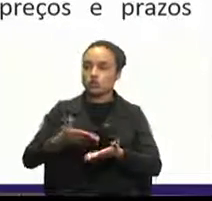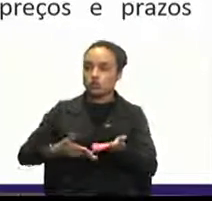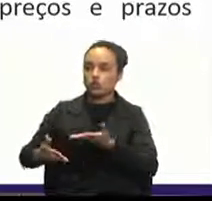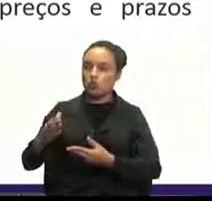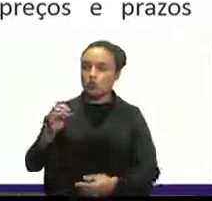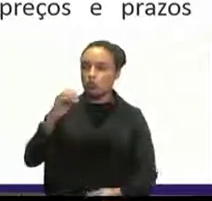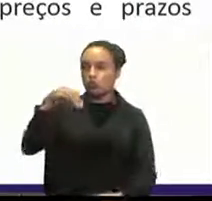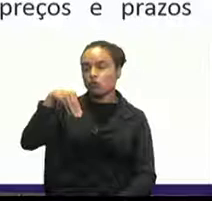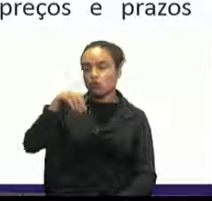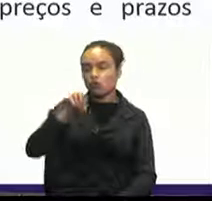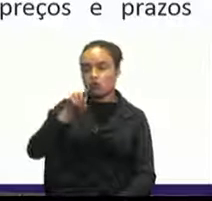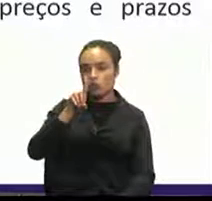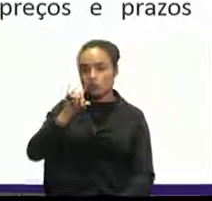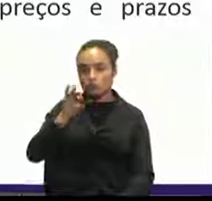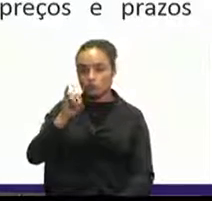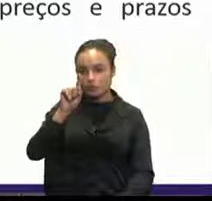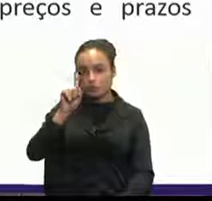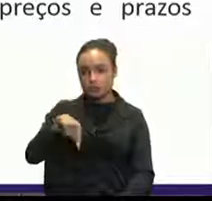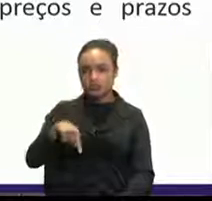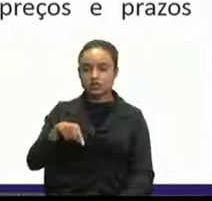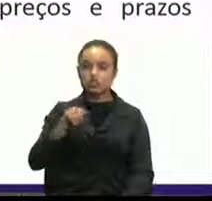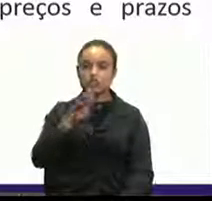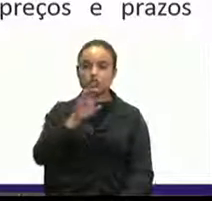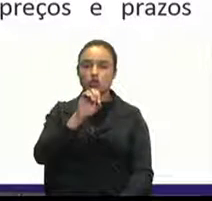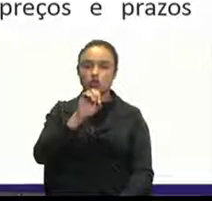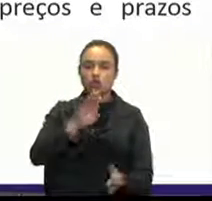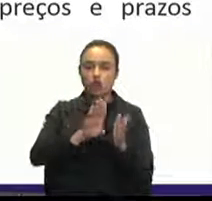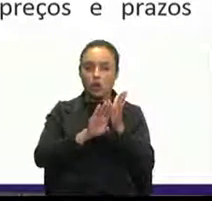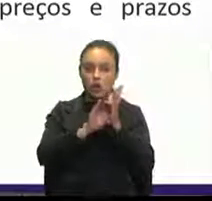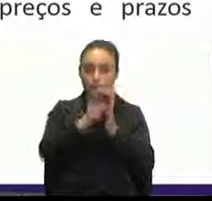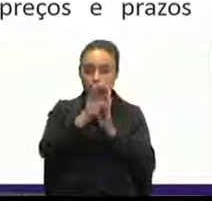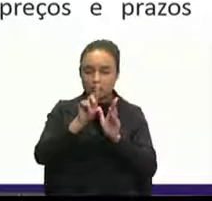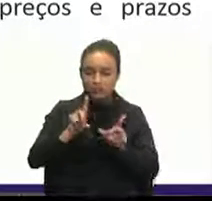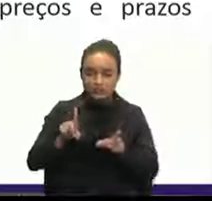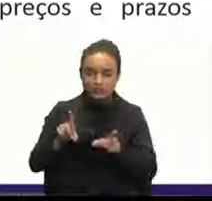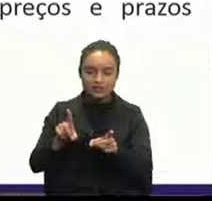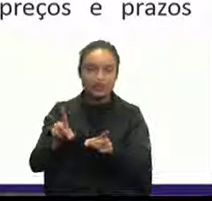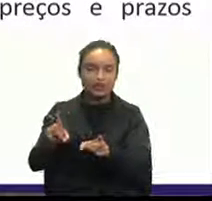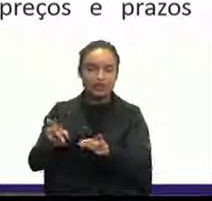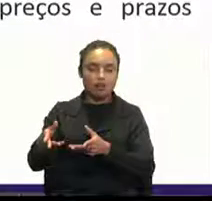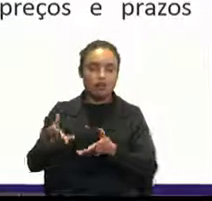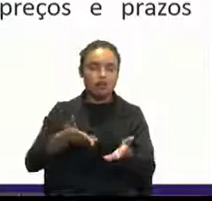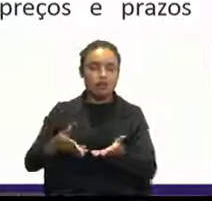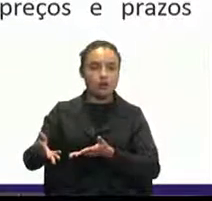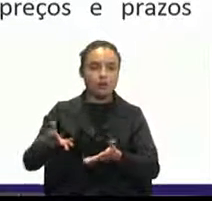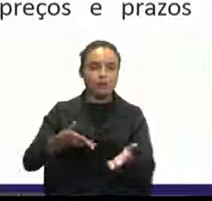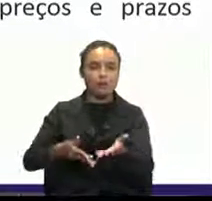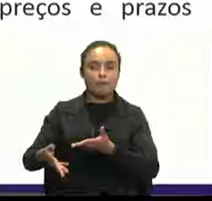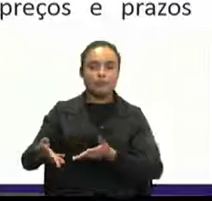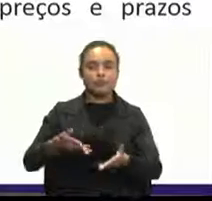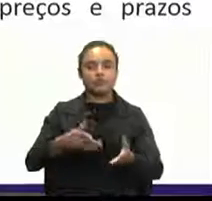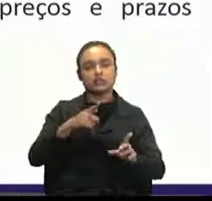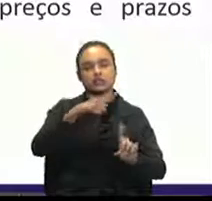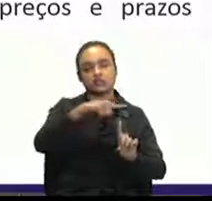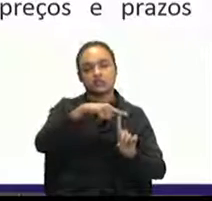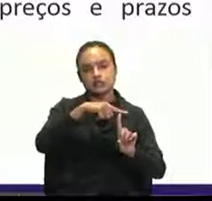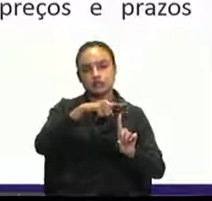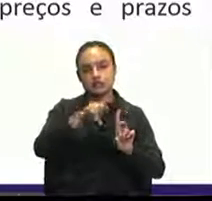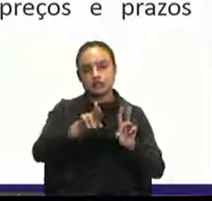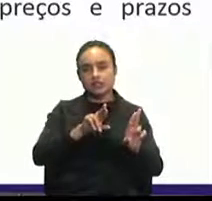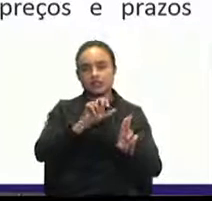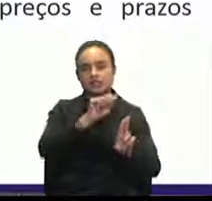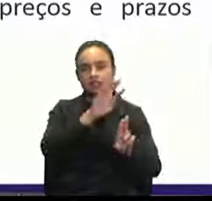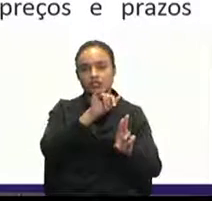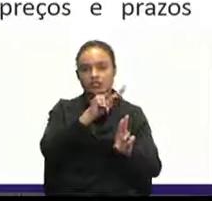e de balcão no caso aqui da do mercado futuro são ativos relacionados a commodities